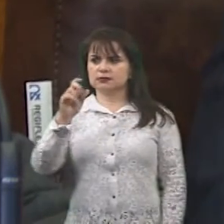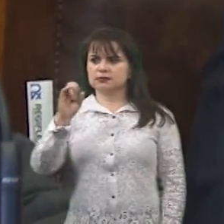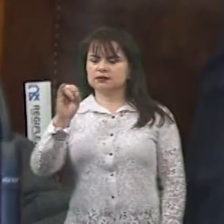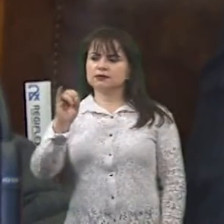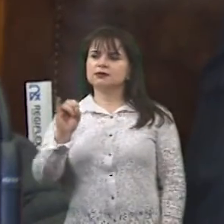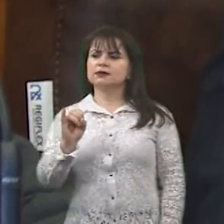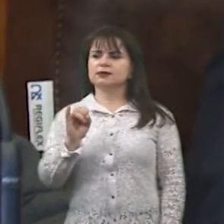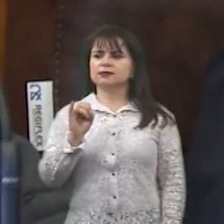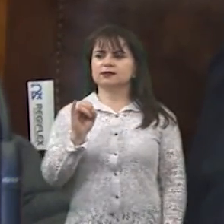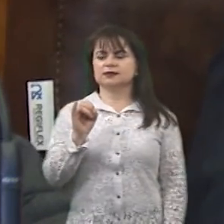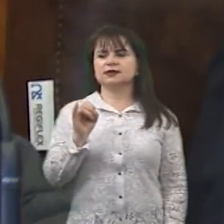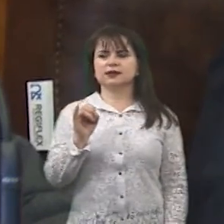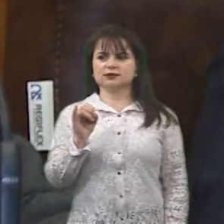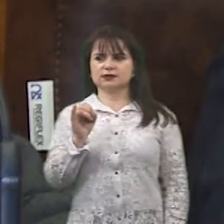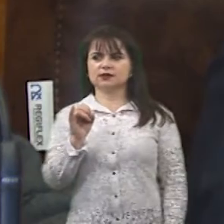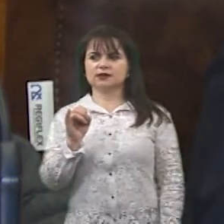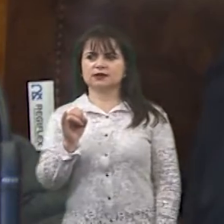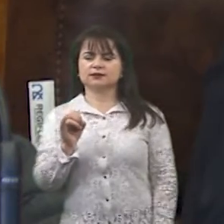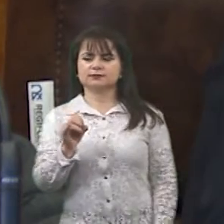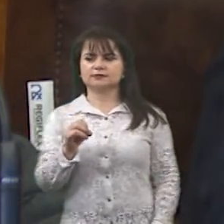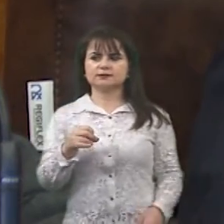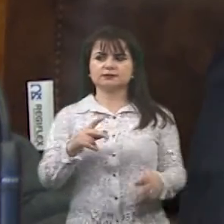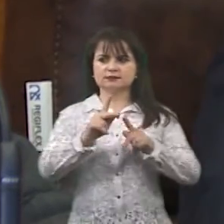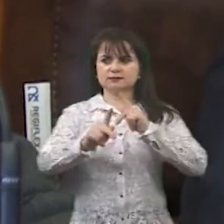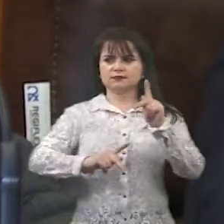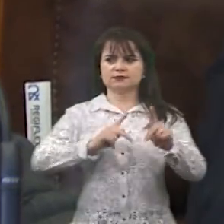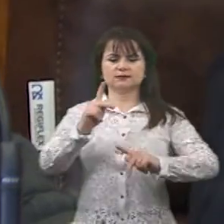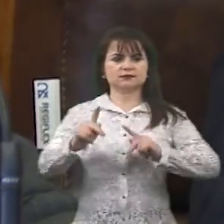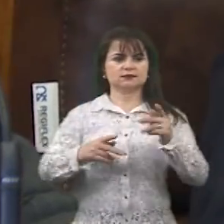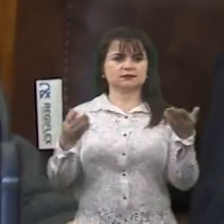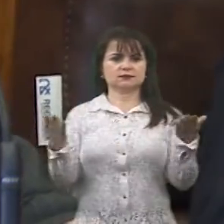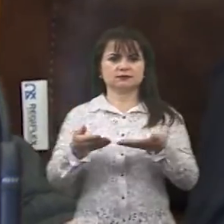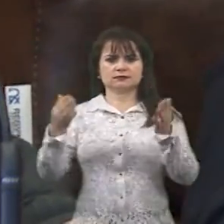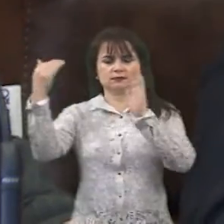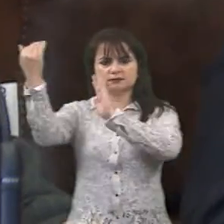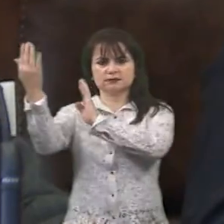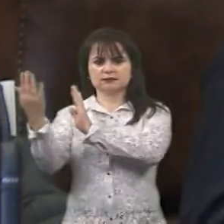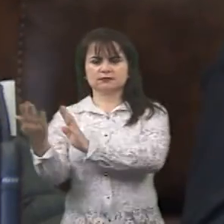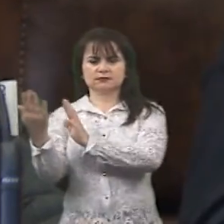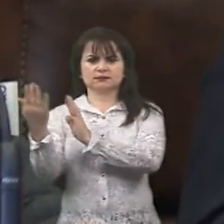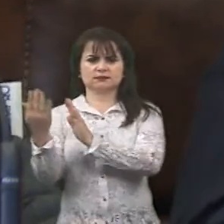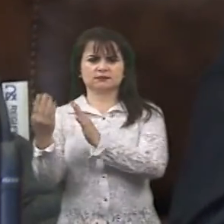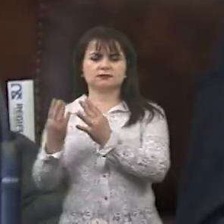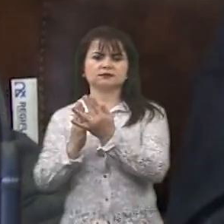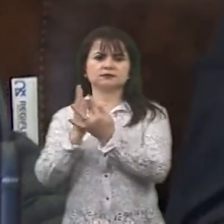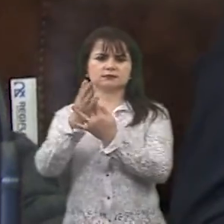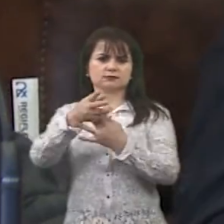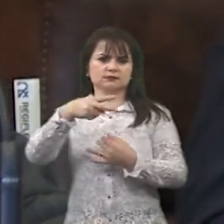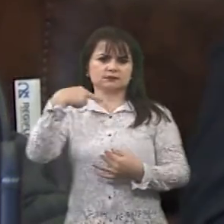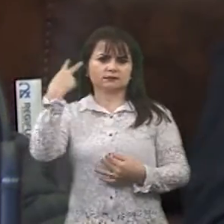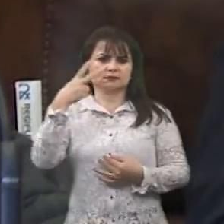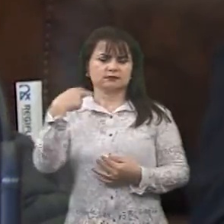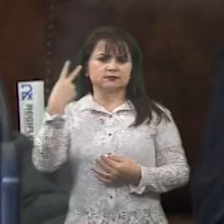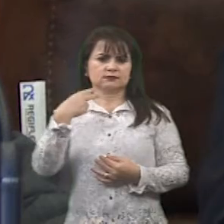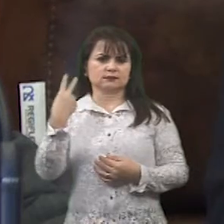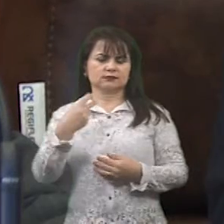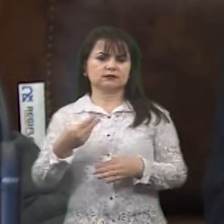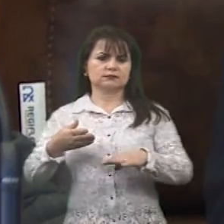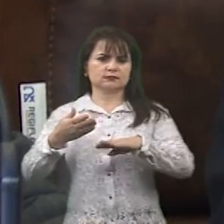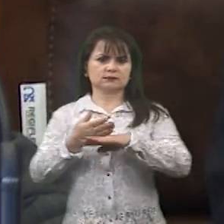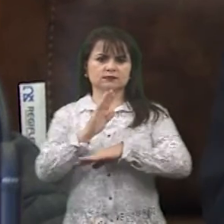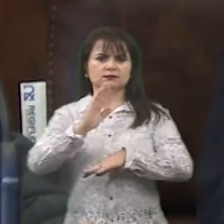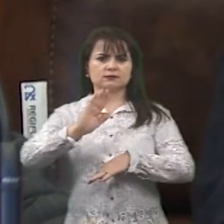talentos que foram aqui homenageados por iniciativa do vereador Marcos Rezende e alto e aprovado por unanimidade desta